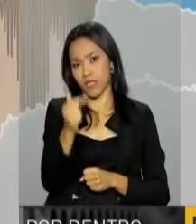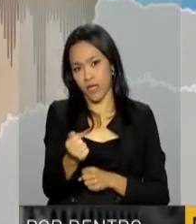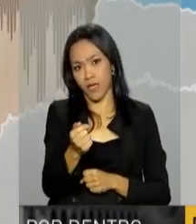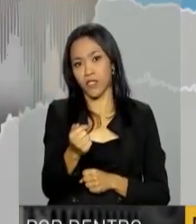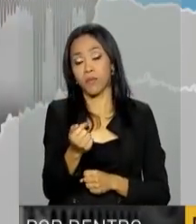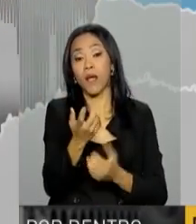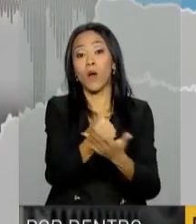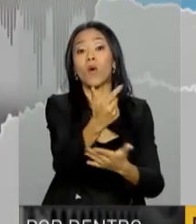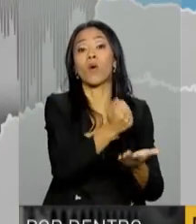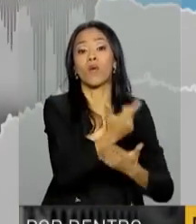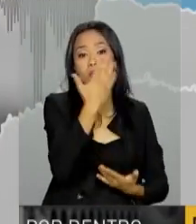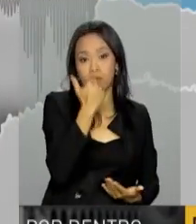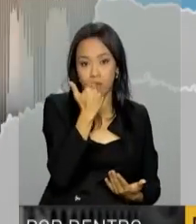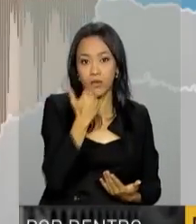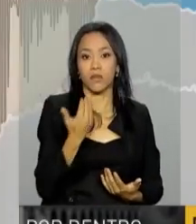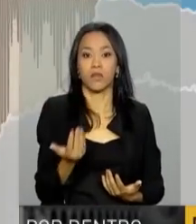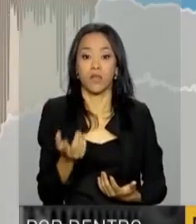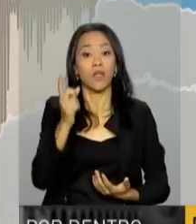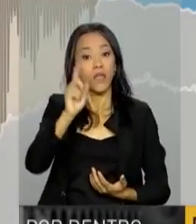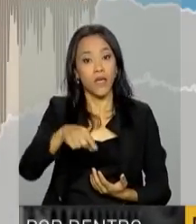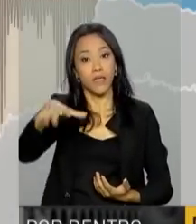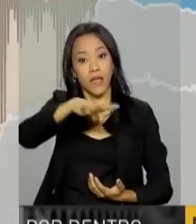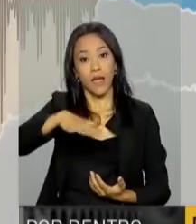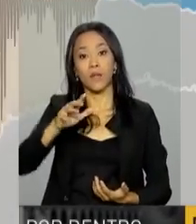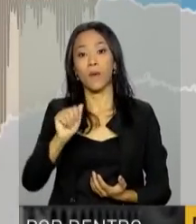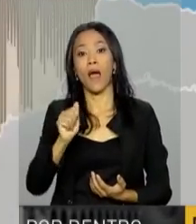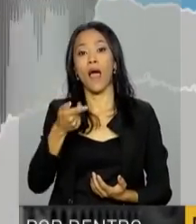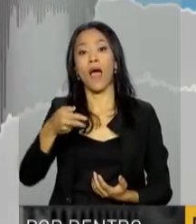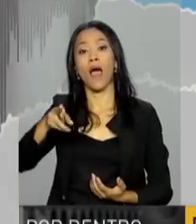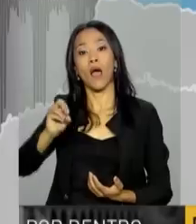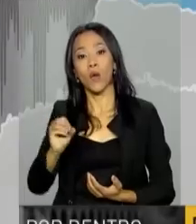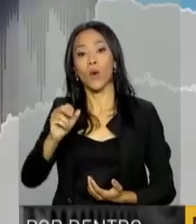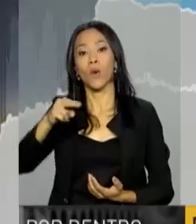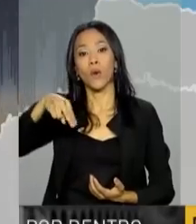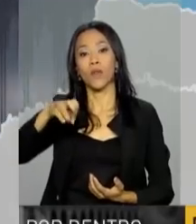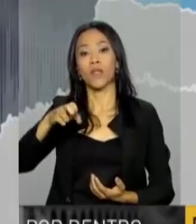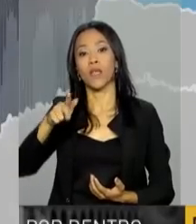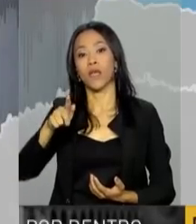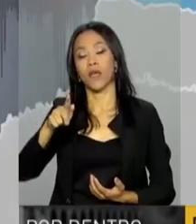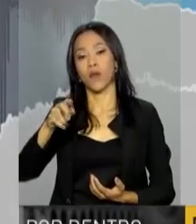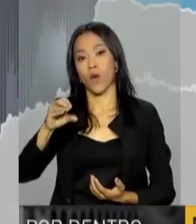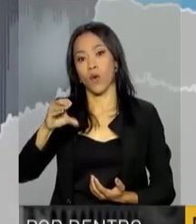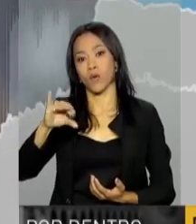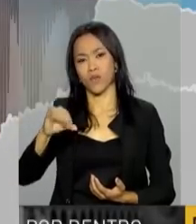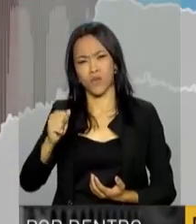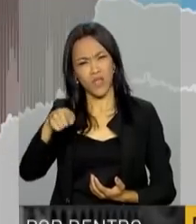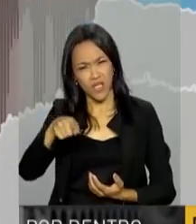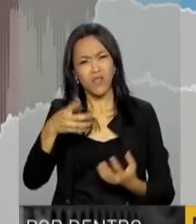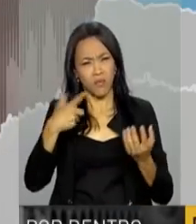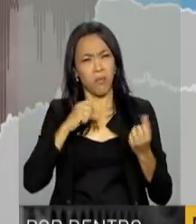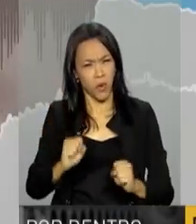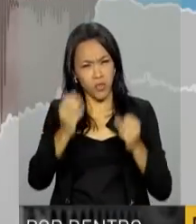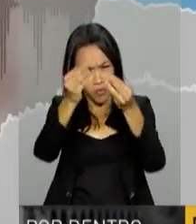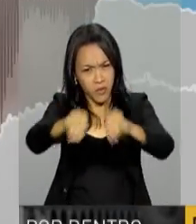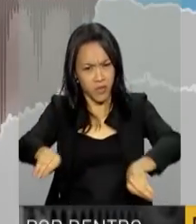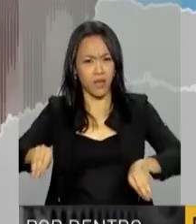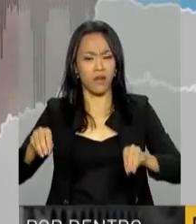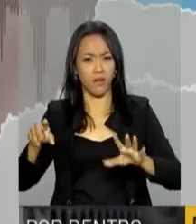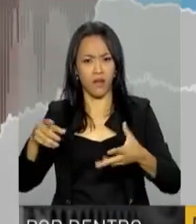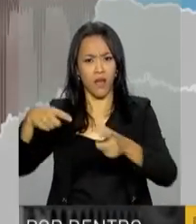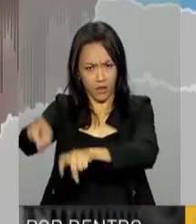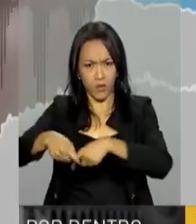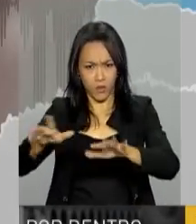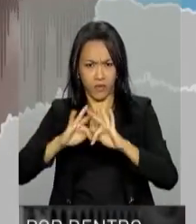o ano passado segundo a associação brasileira de agronegócio quer saber como que essa retração pode acabar prejudicando a agricultura familiar